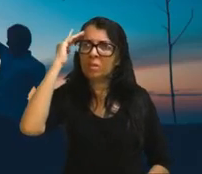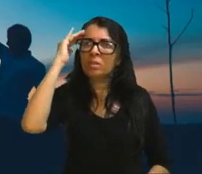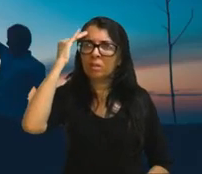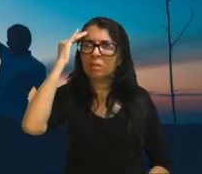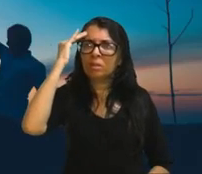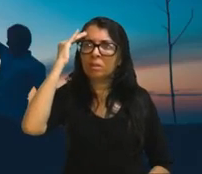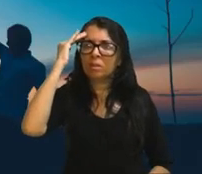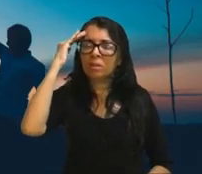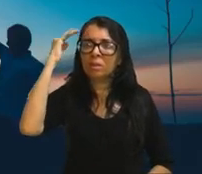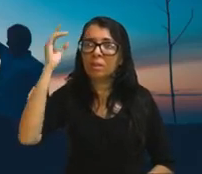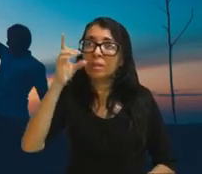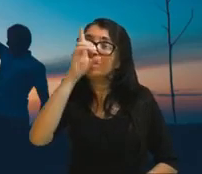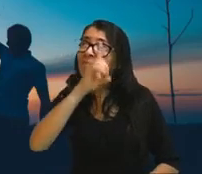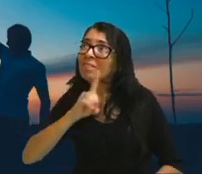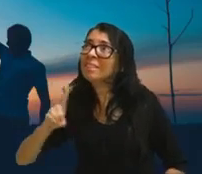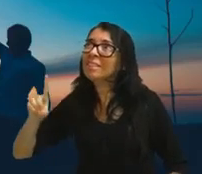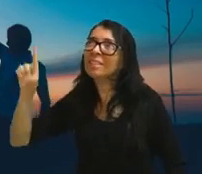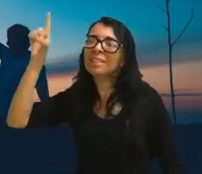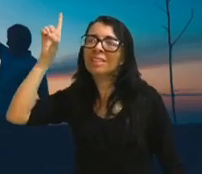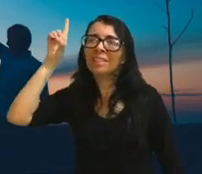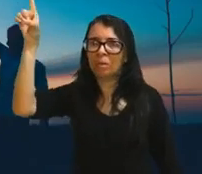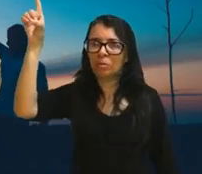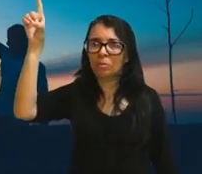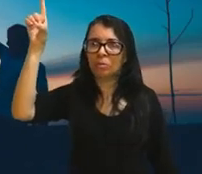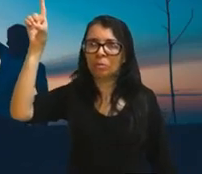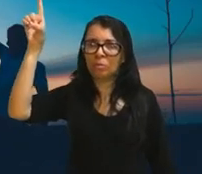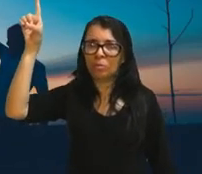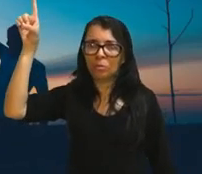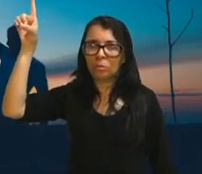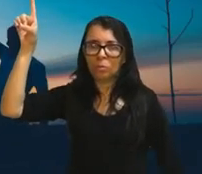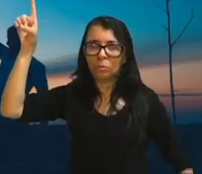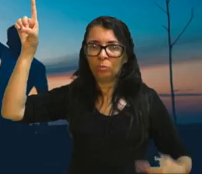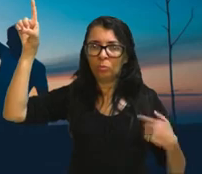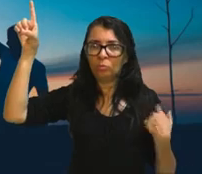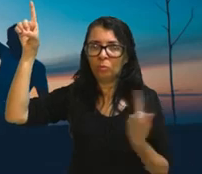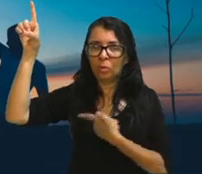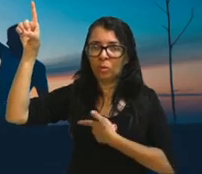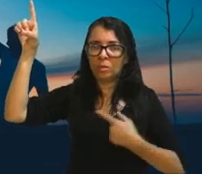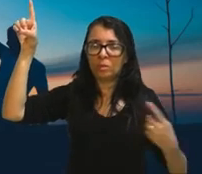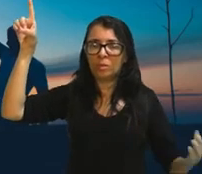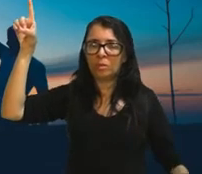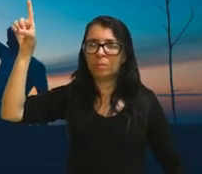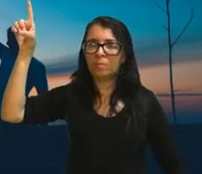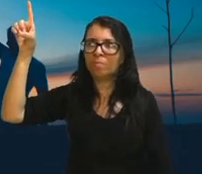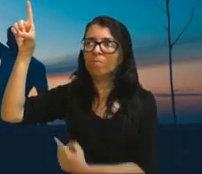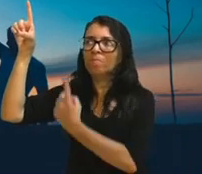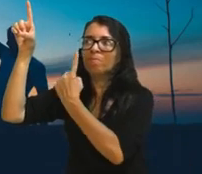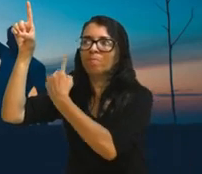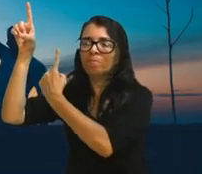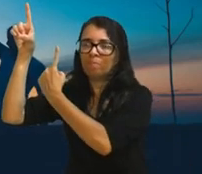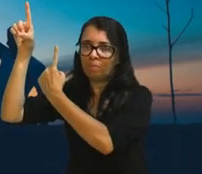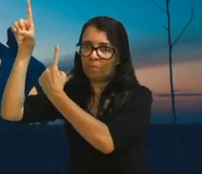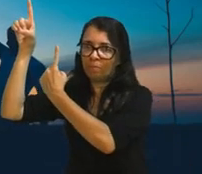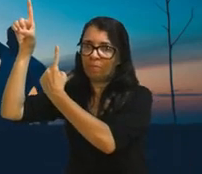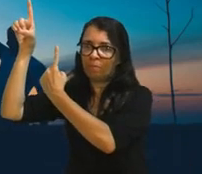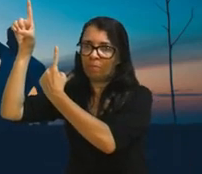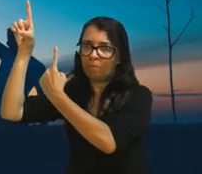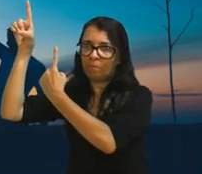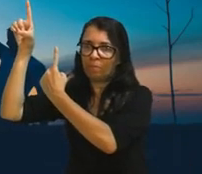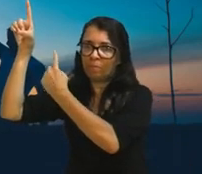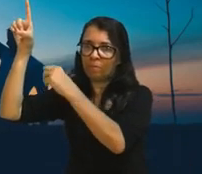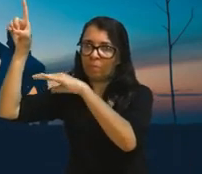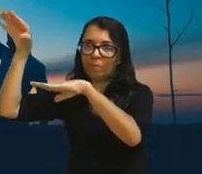Se você tem enfrentado problemas, mas continue orando com palavras de gratidão a